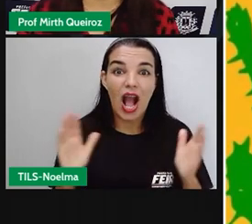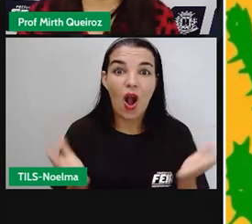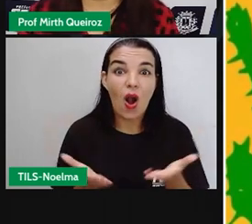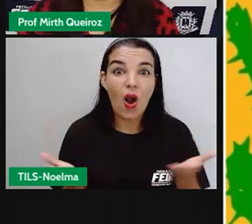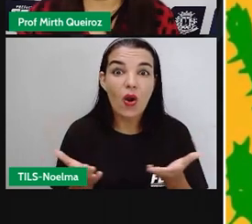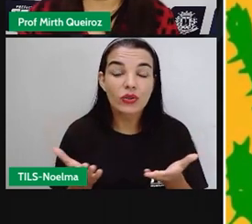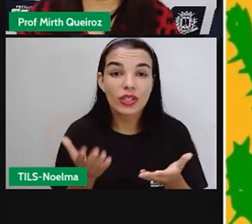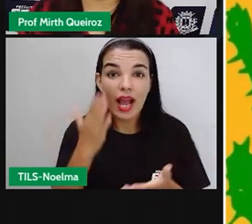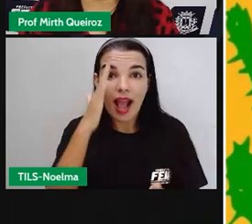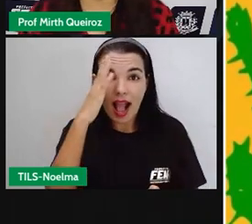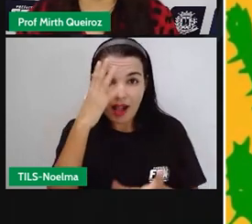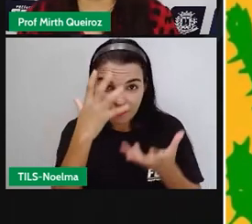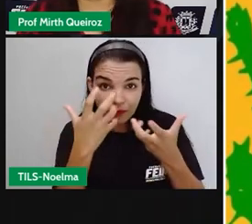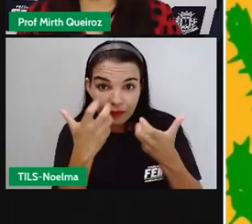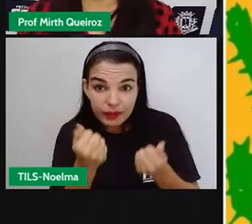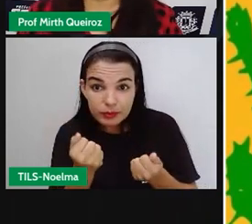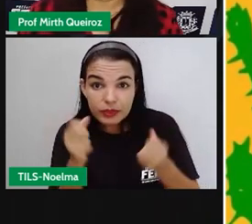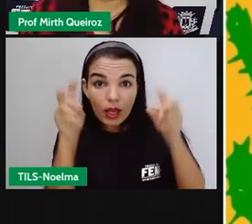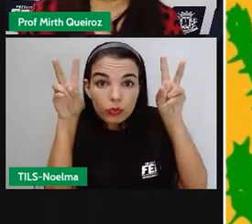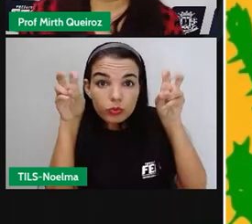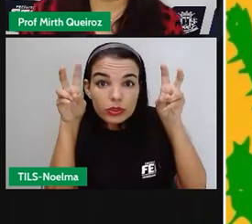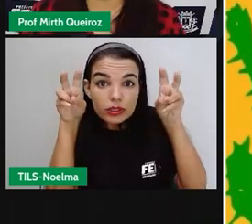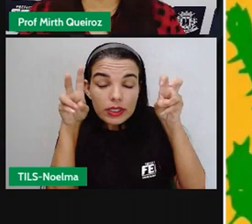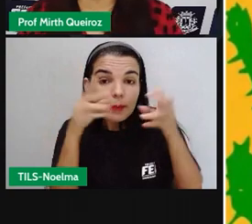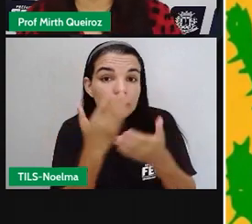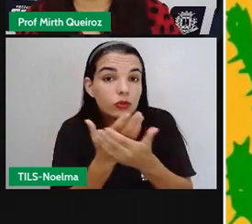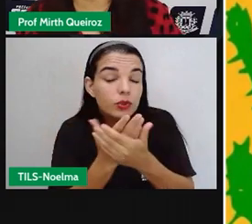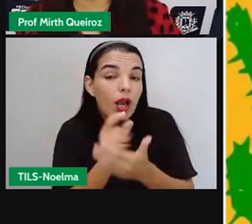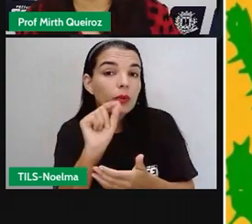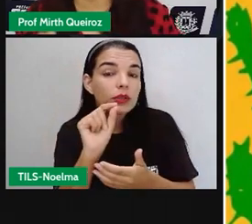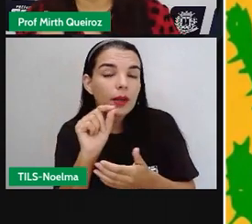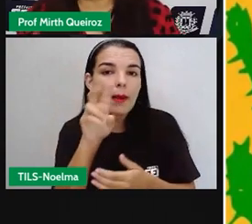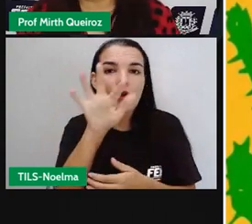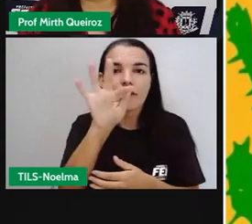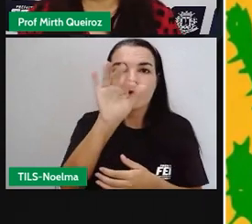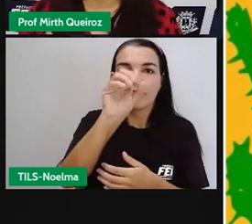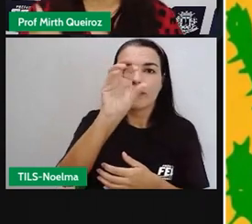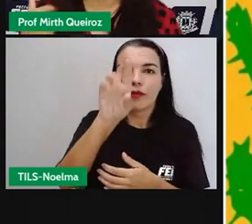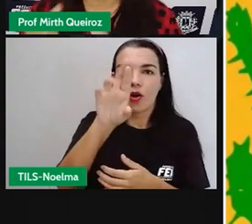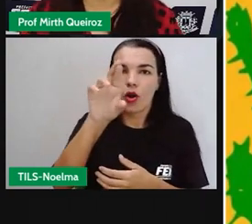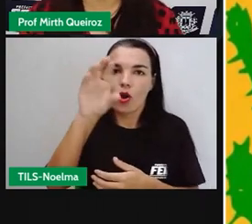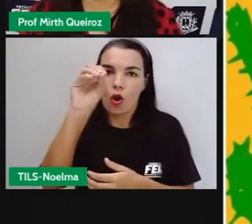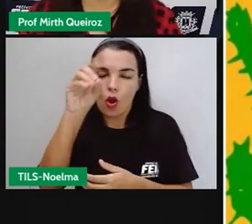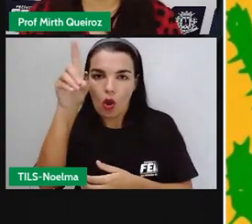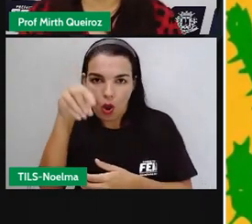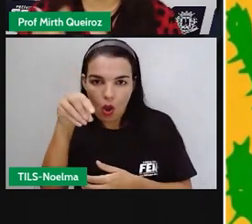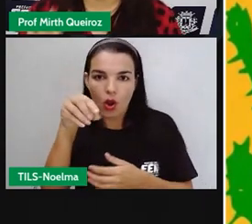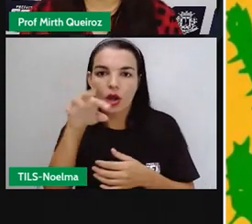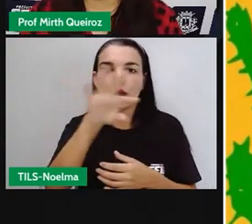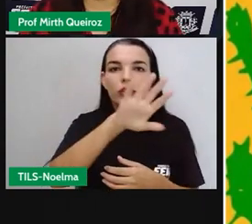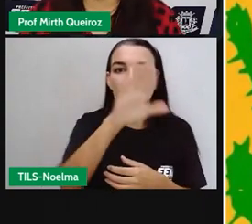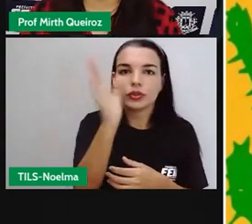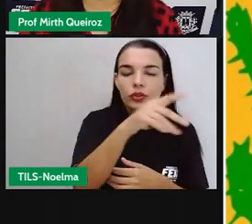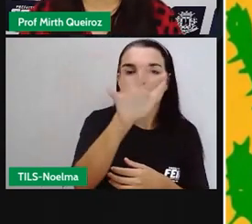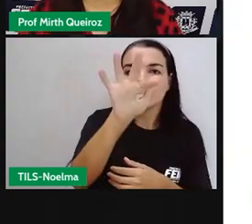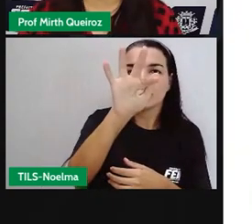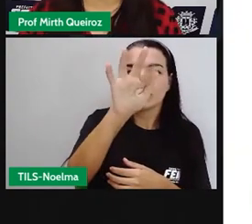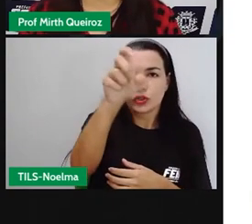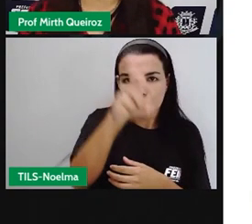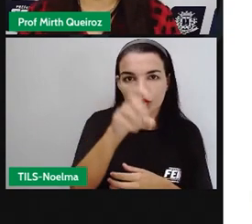E hoje, especificamente hoje, nós iremos falar sobre o forró, sobre o xot e sobre